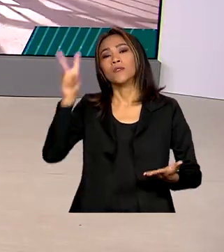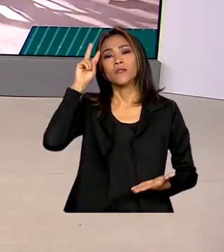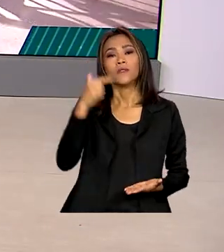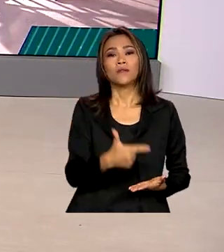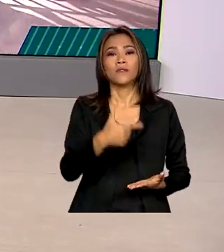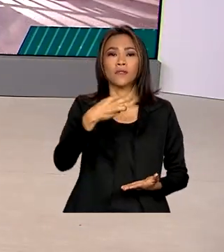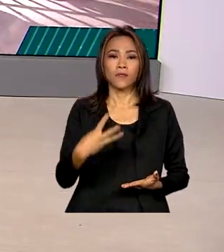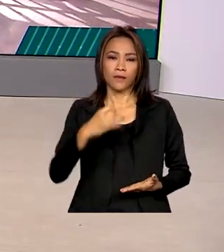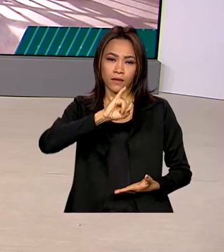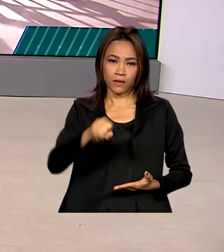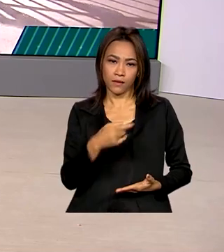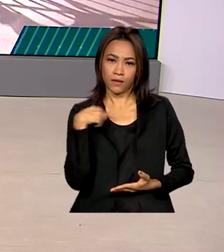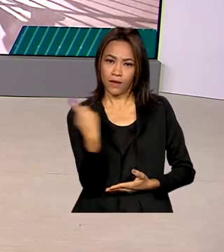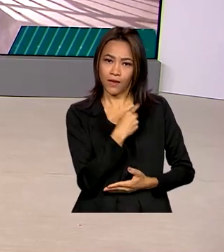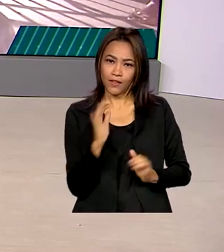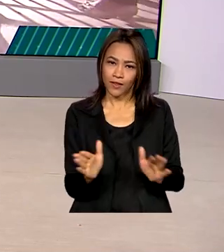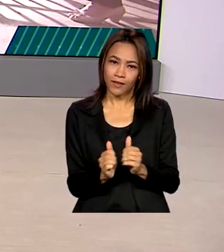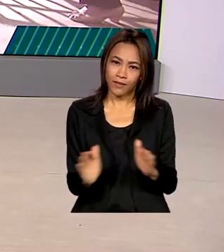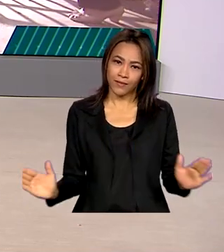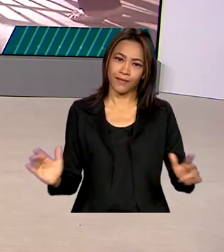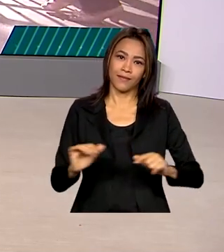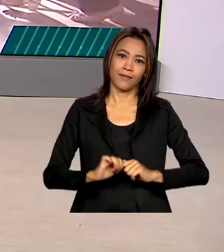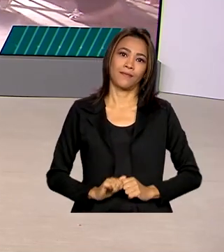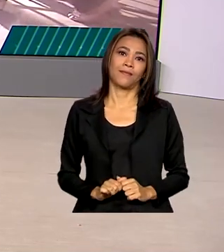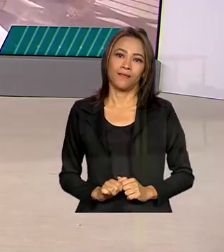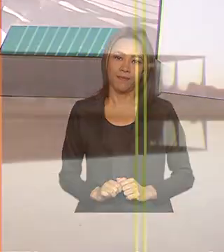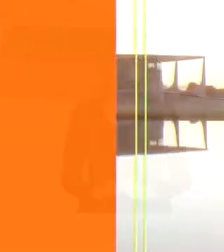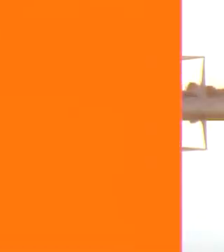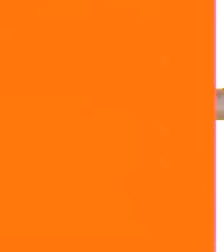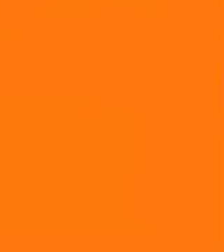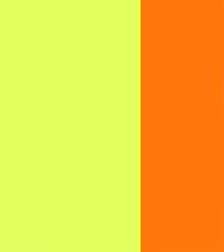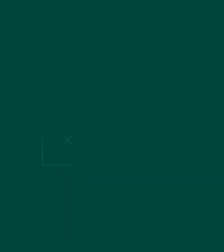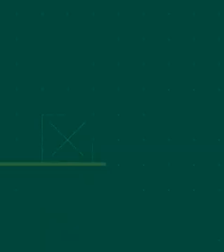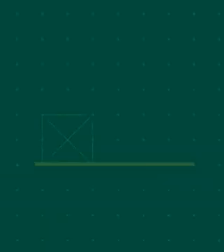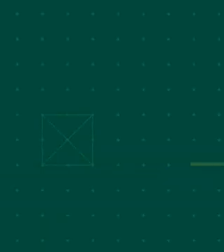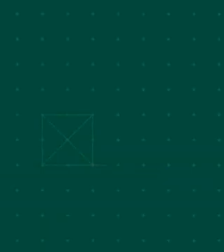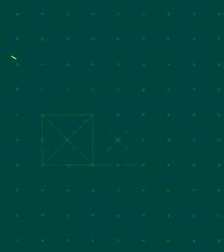de janeiro. O Brasil em Dia já está no ar.